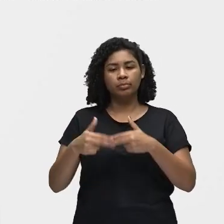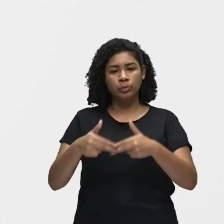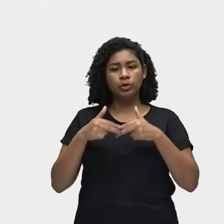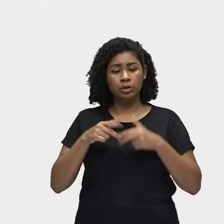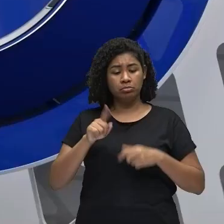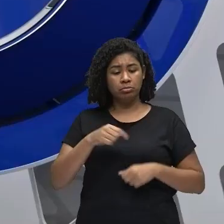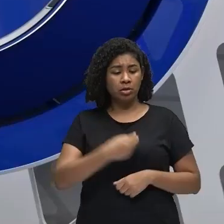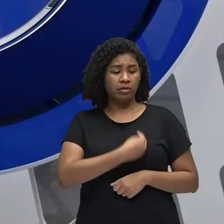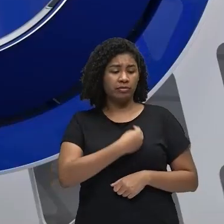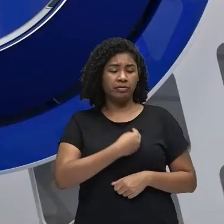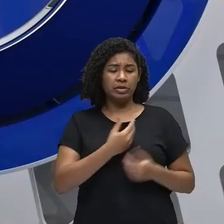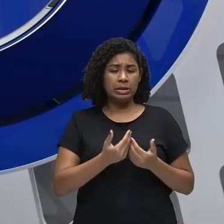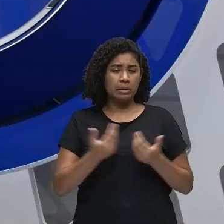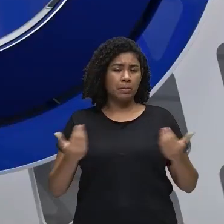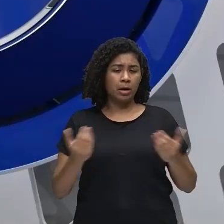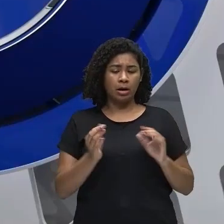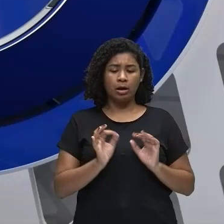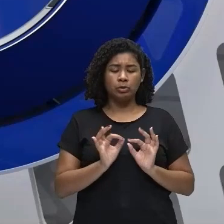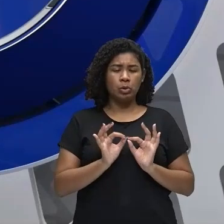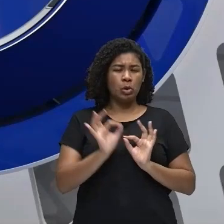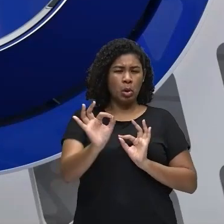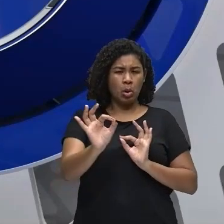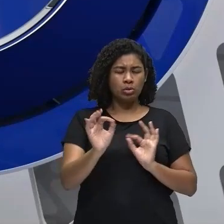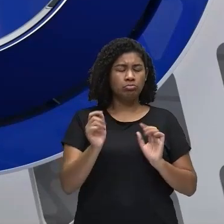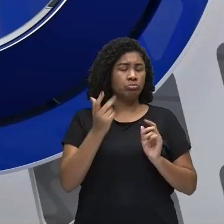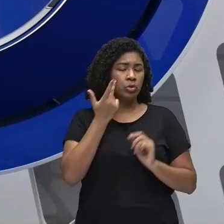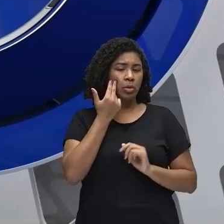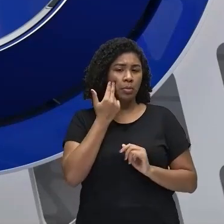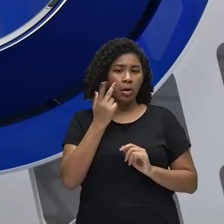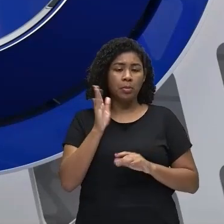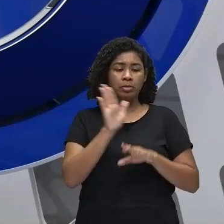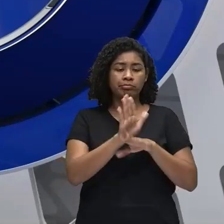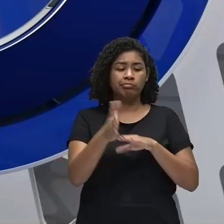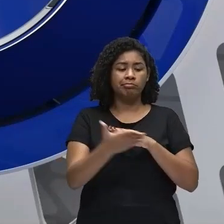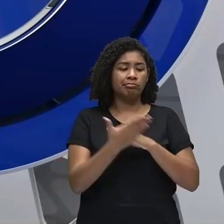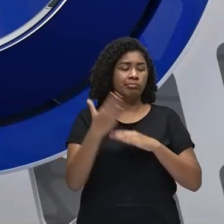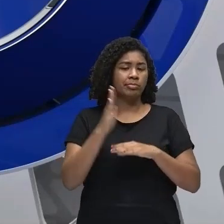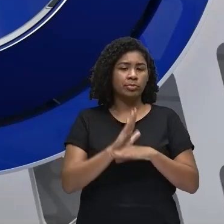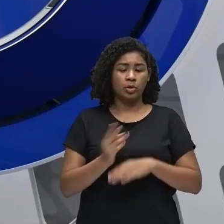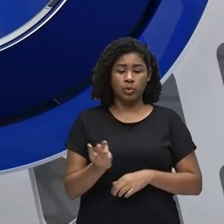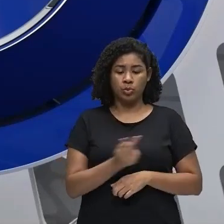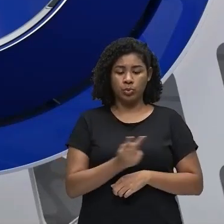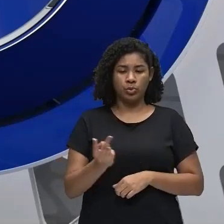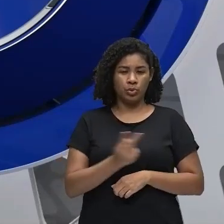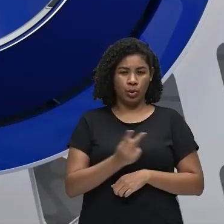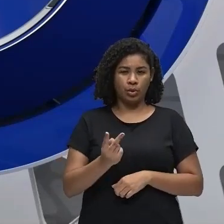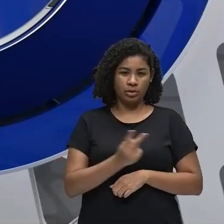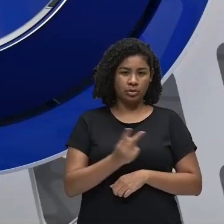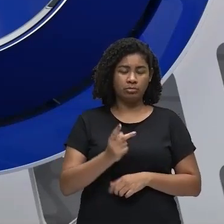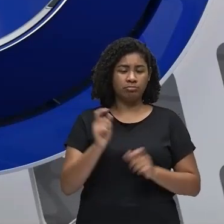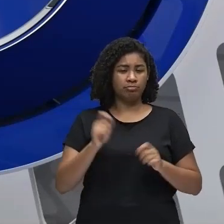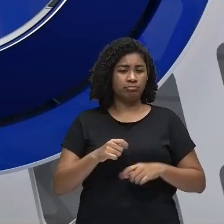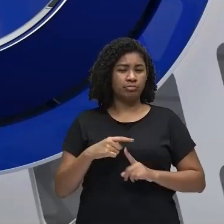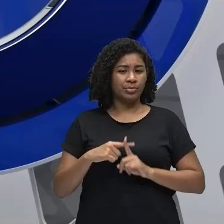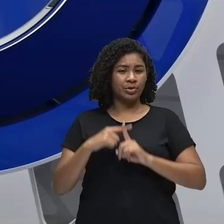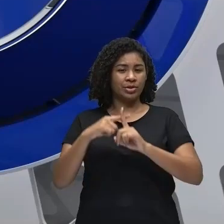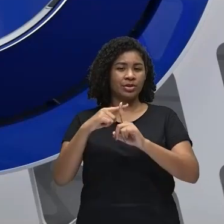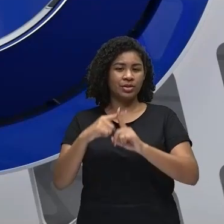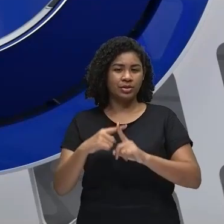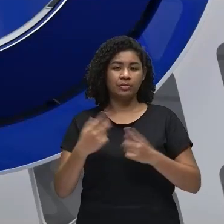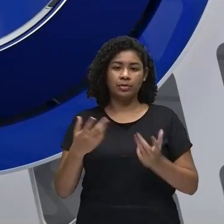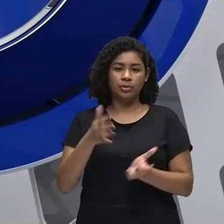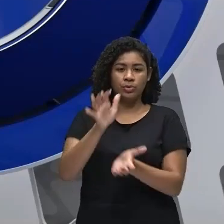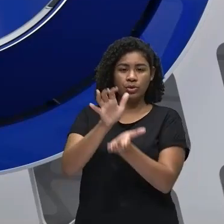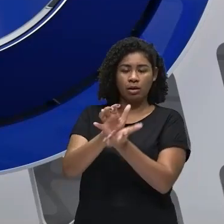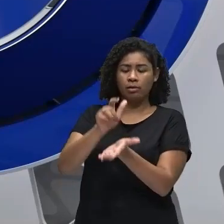um ajuda o outro, nenhum sai no prejuízo, os 2 saem com benefícios, né? O jacaré aí com